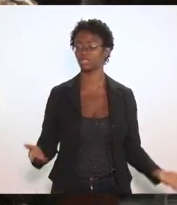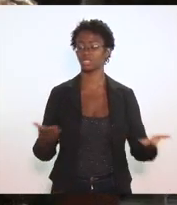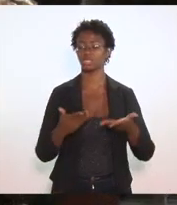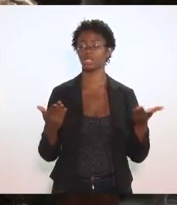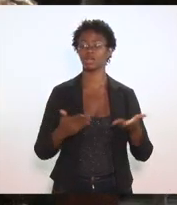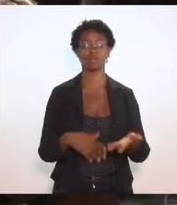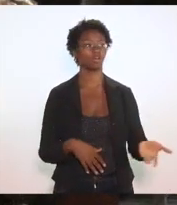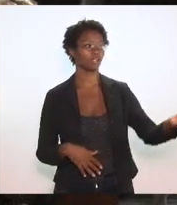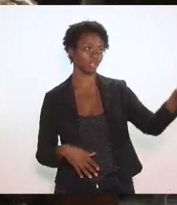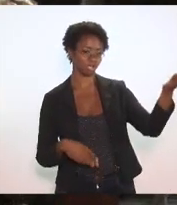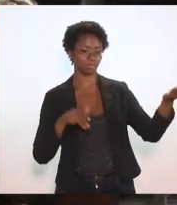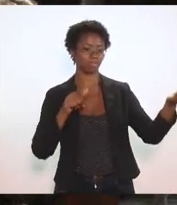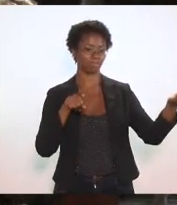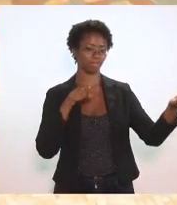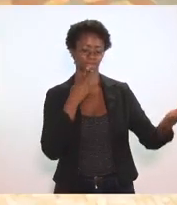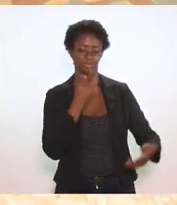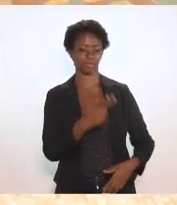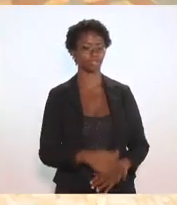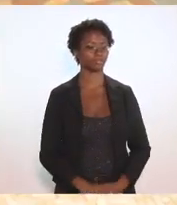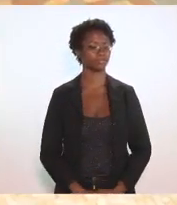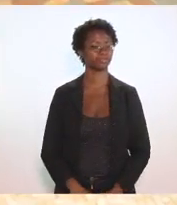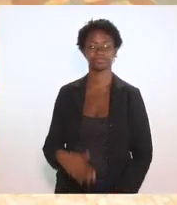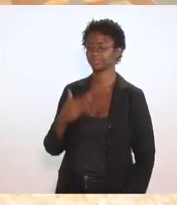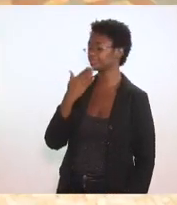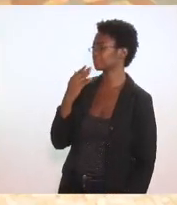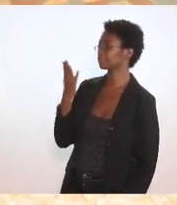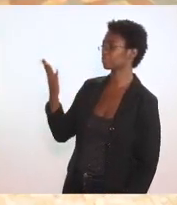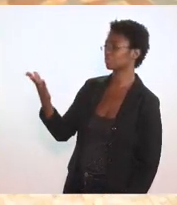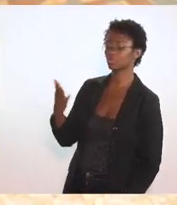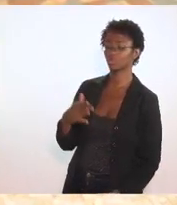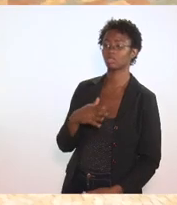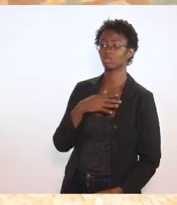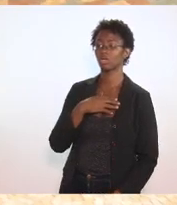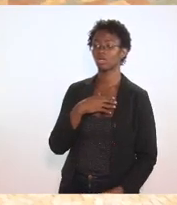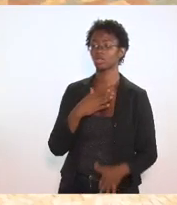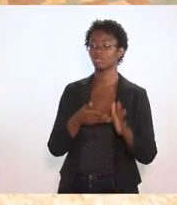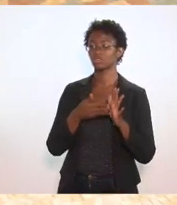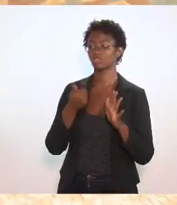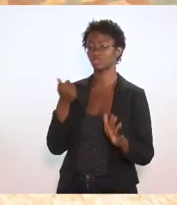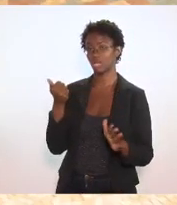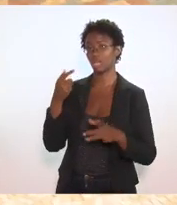deputado Max Lemos. Senhor presidente, eu requeiro a Vossa Excelência a retirada de pauta do projeto de lei